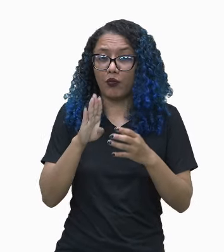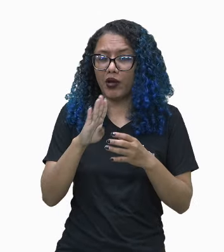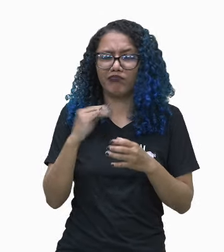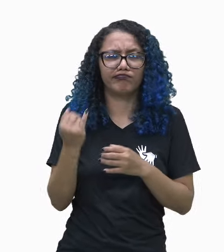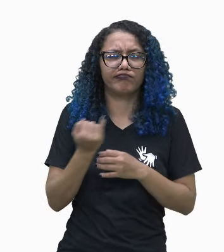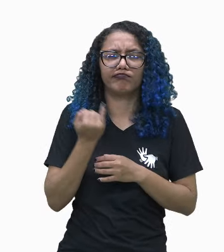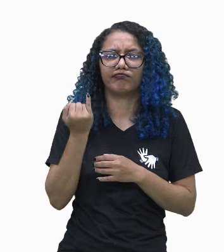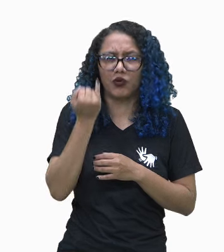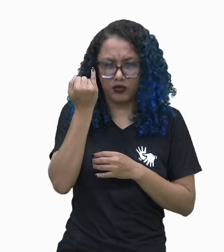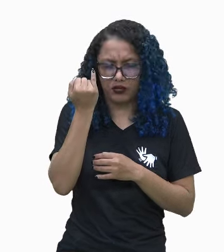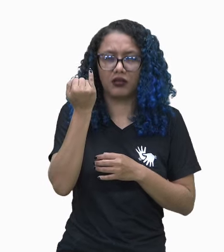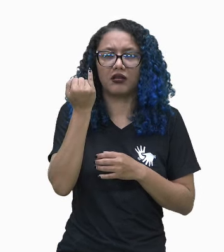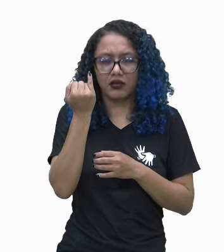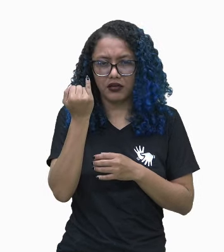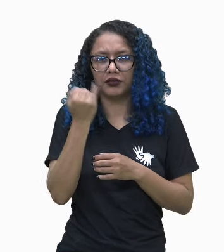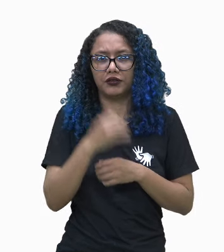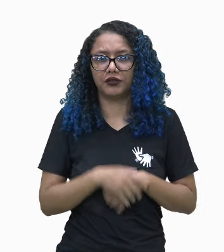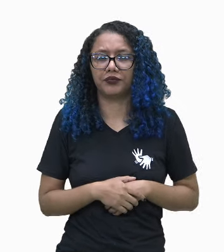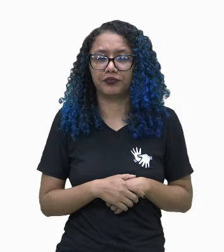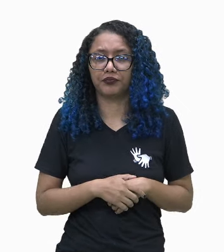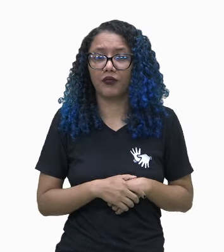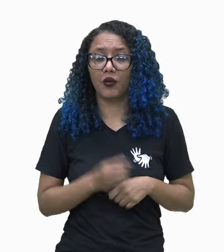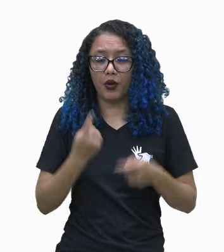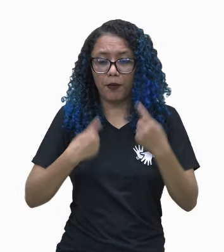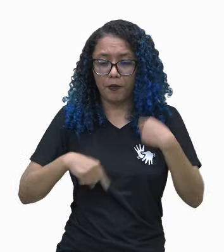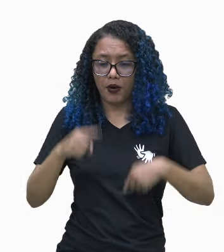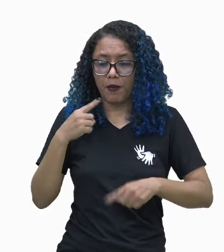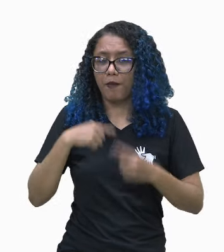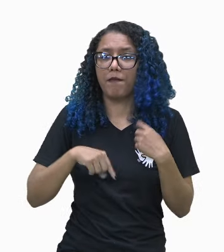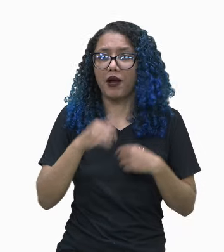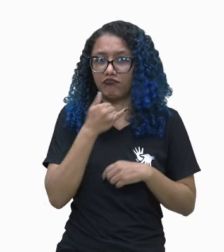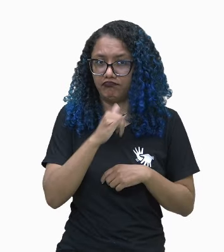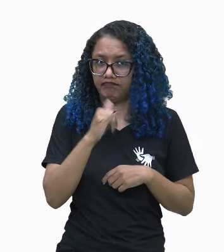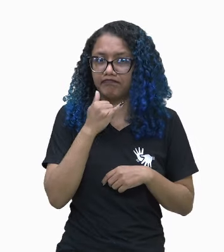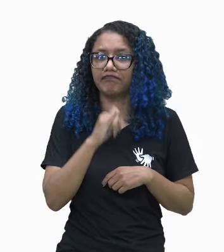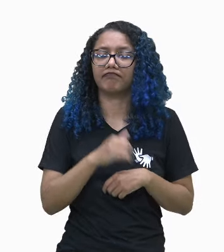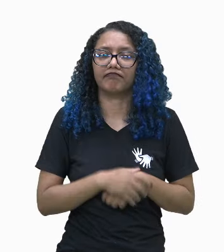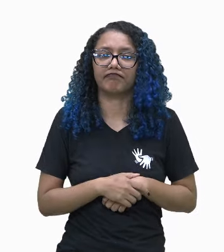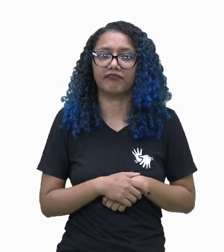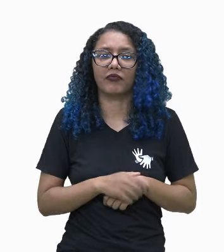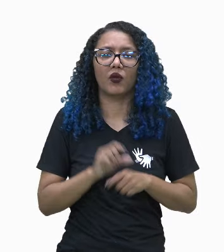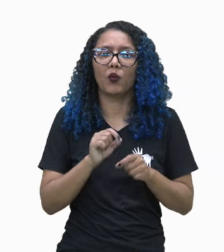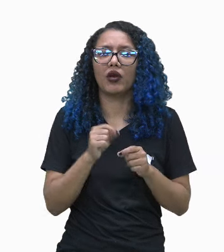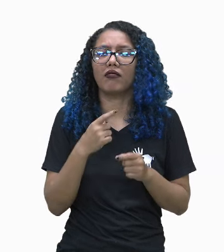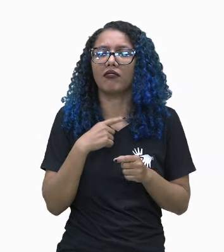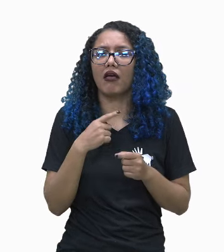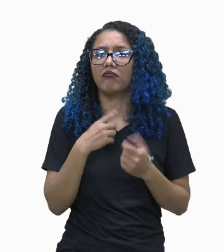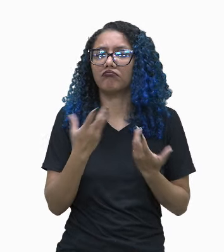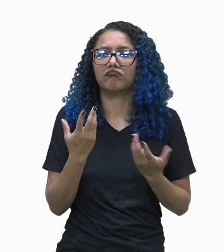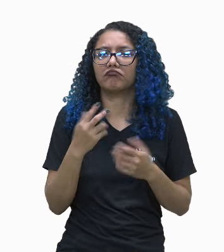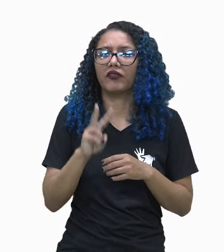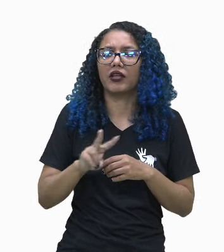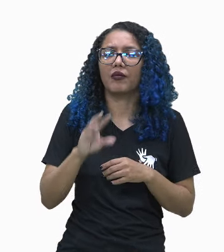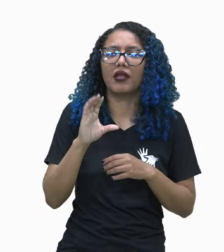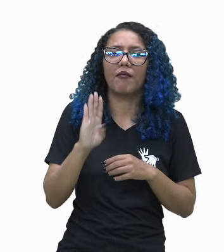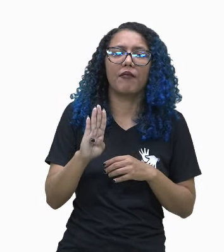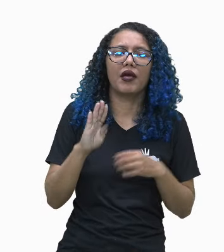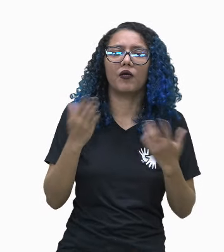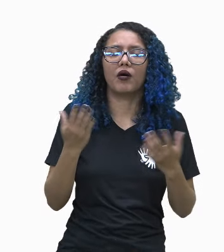o metabolismo energético. Então, o que temos aí de vitaminas do complexo B? Olha, desde